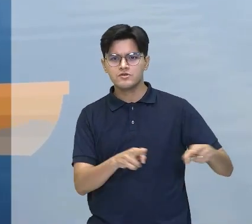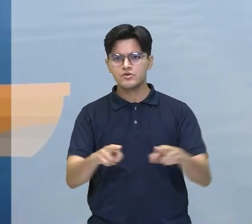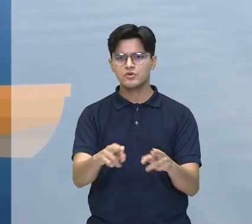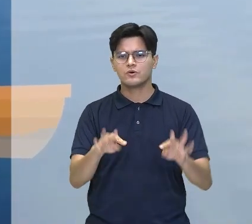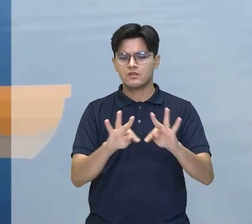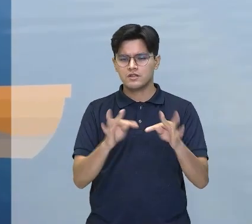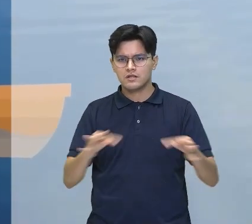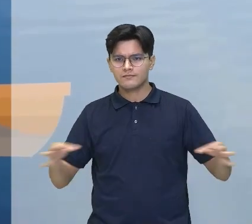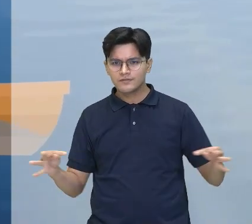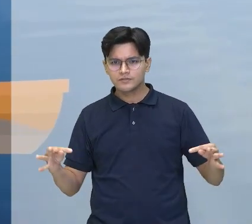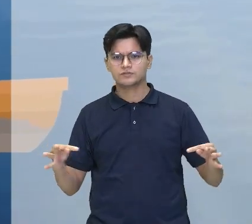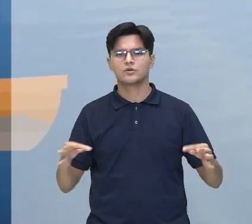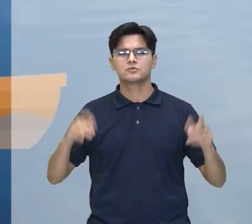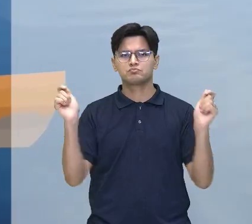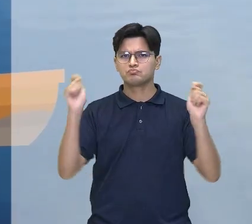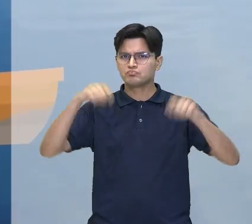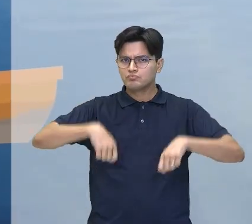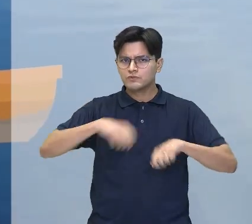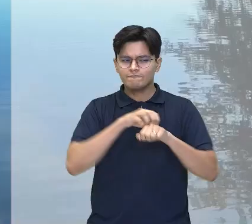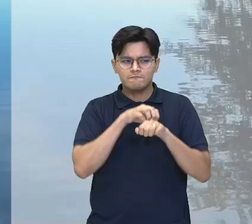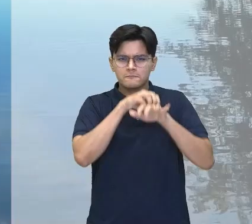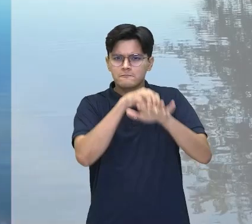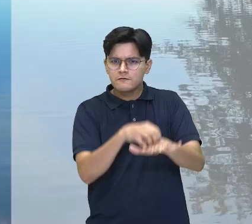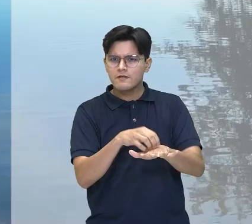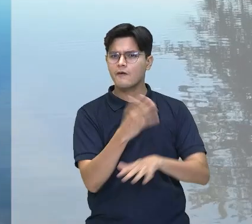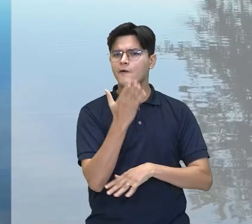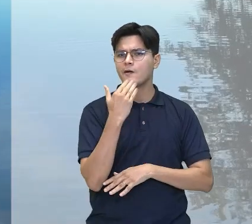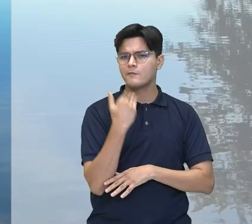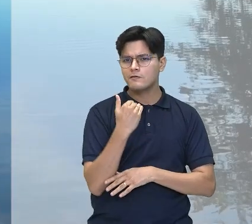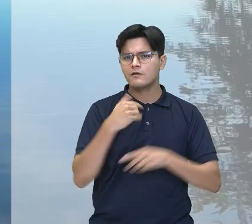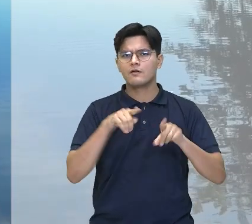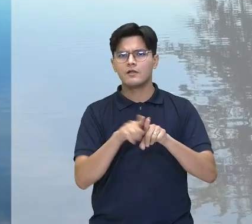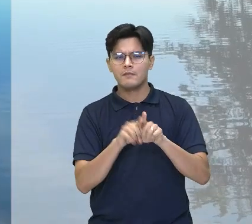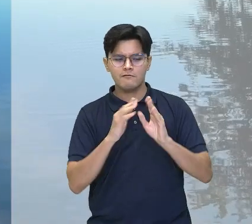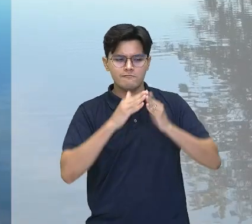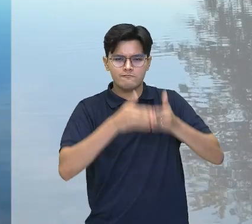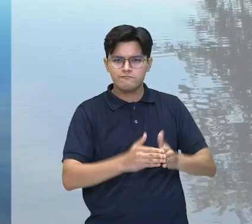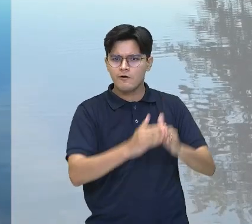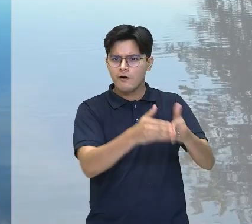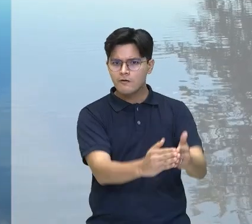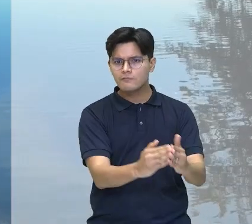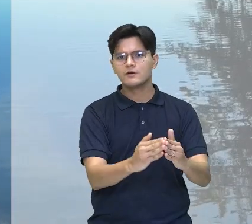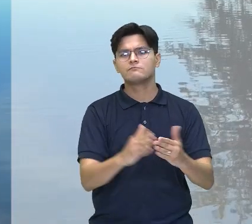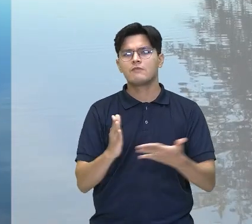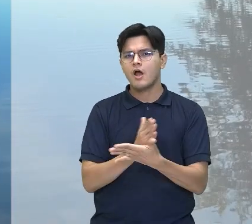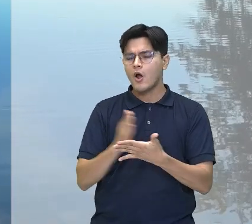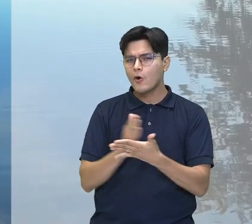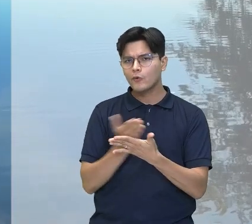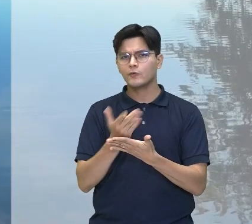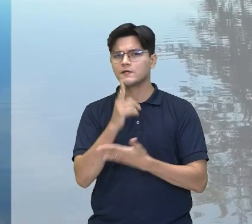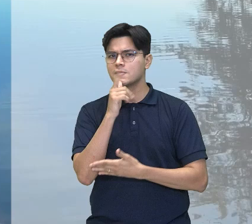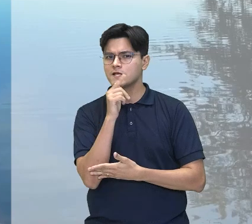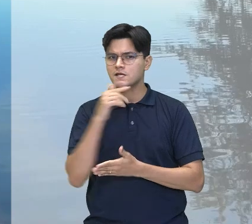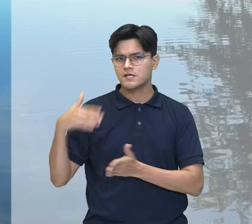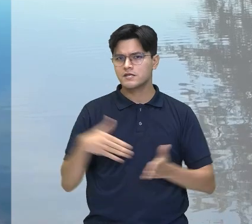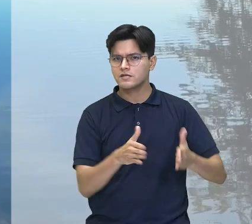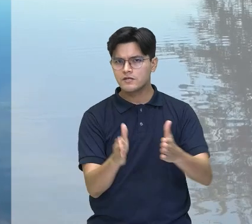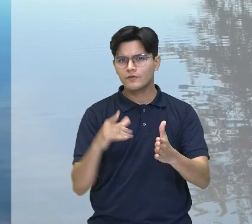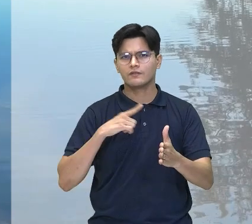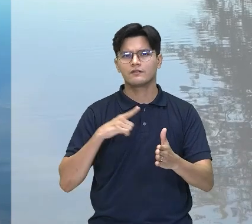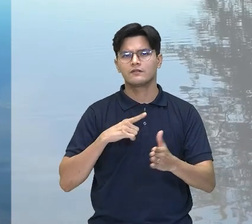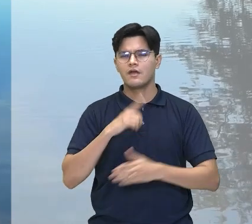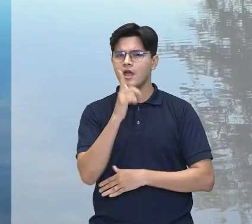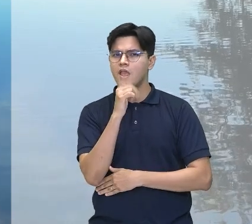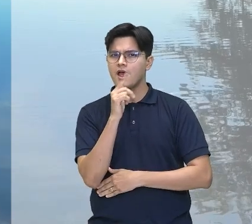transporte e alimento para as comunidades ribeirinhas. Alguns rios têm água barrenta, outros escura, e há rios com